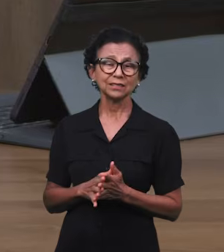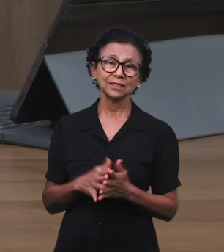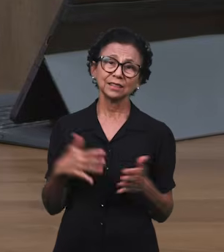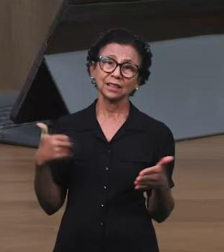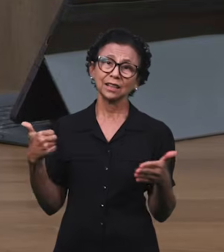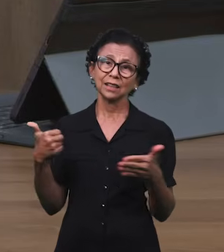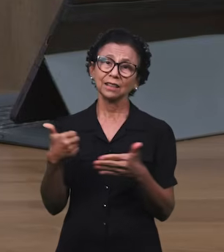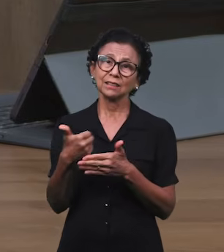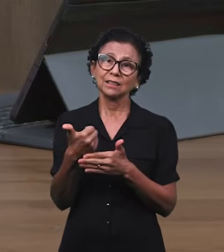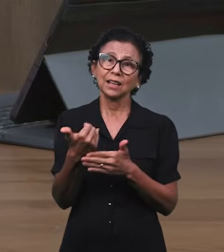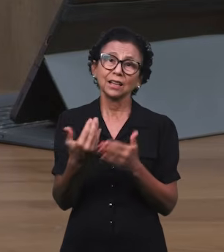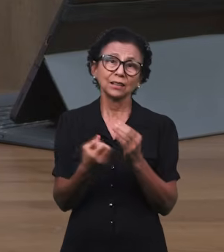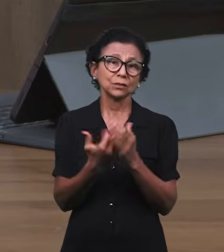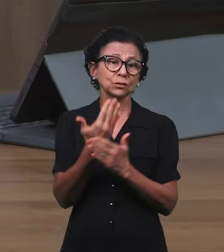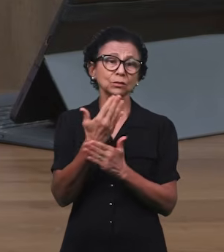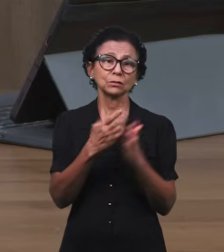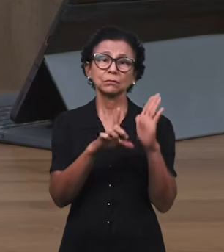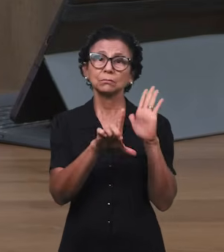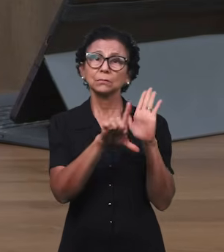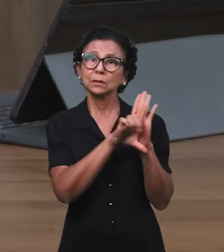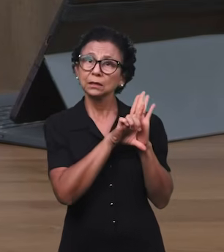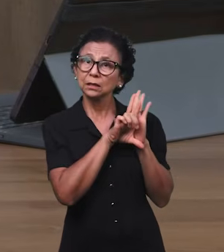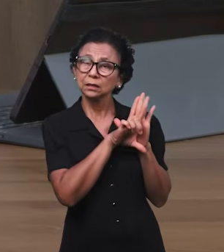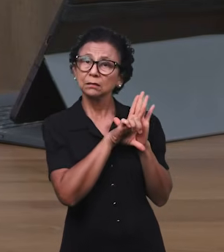né, que daqui a pouco a doutora Paola vai falar um